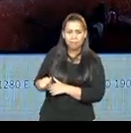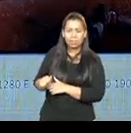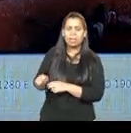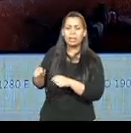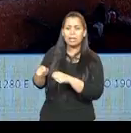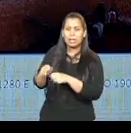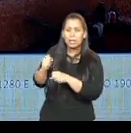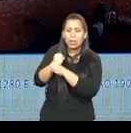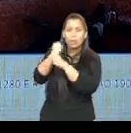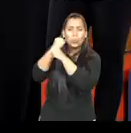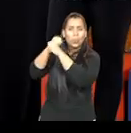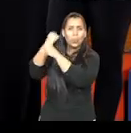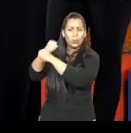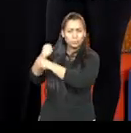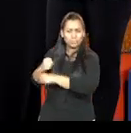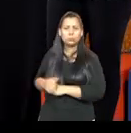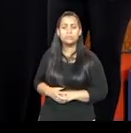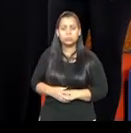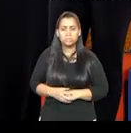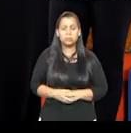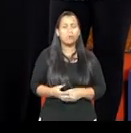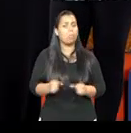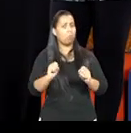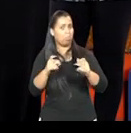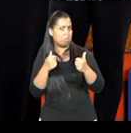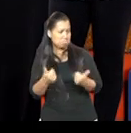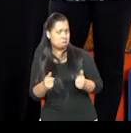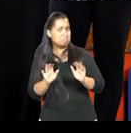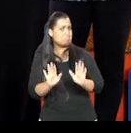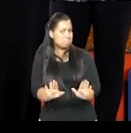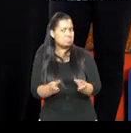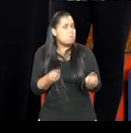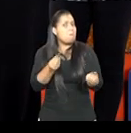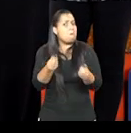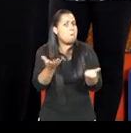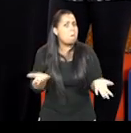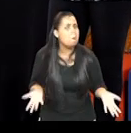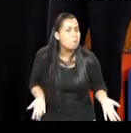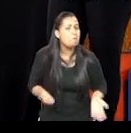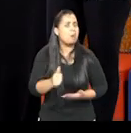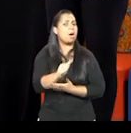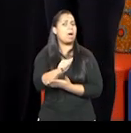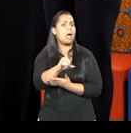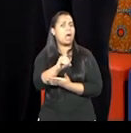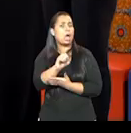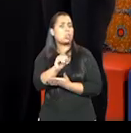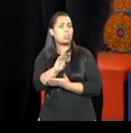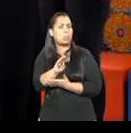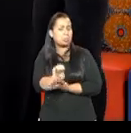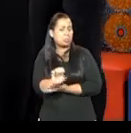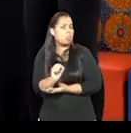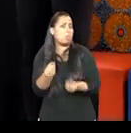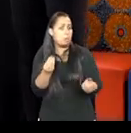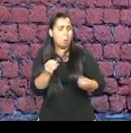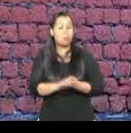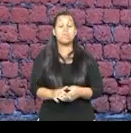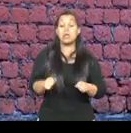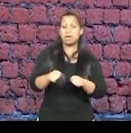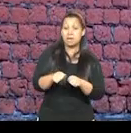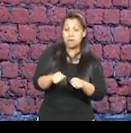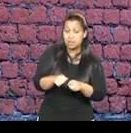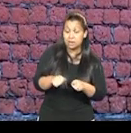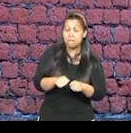construída sobre essa técnica. E vocês podem perguntar, ok, mas como funciona o adobe? O adobe, ele é feito